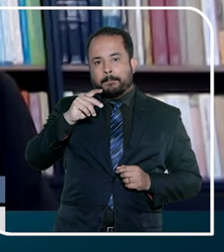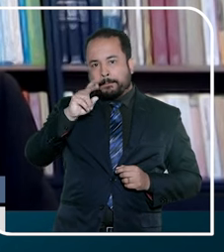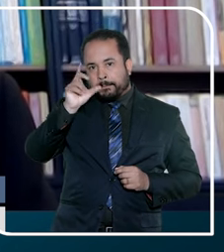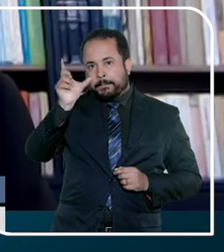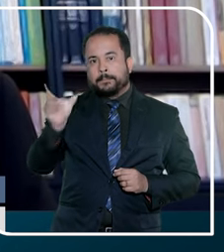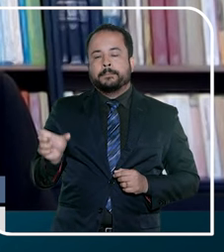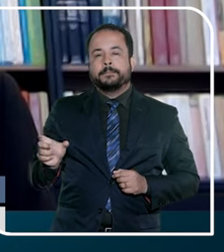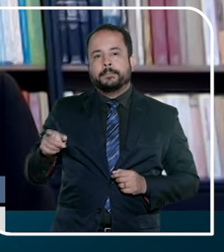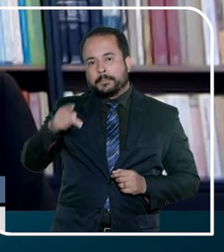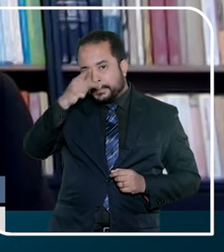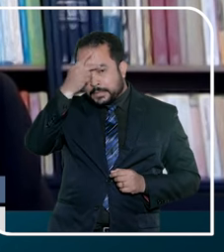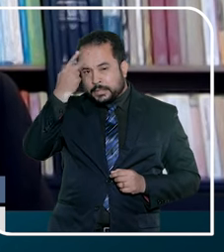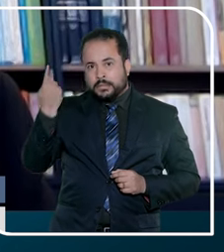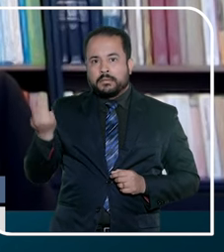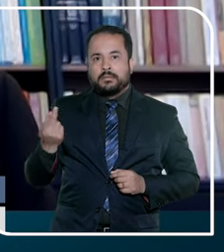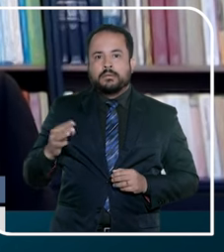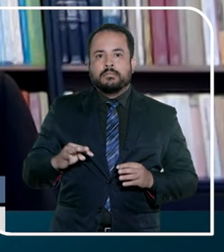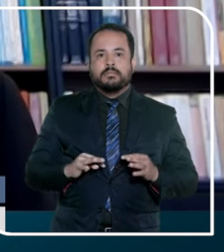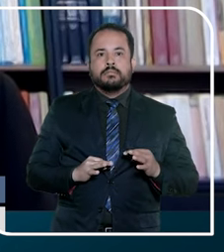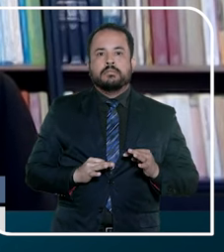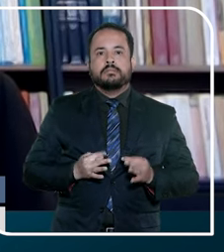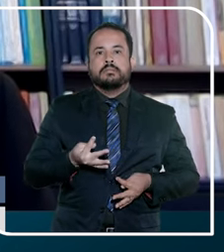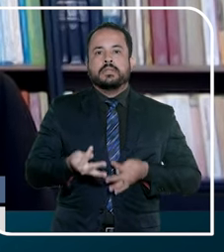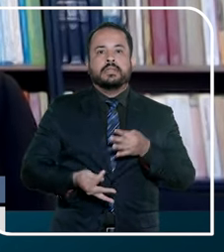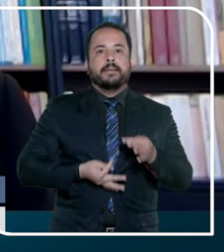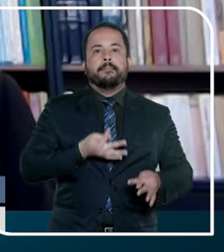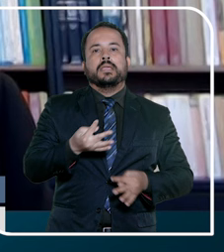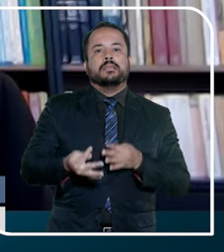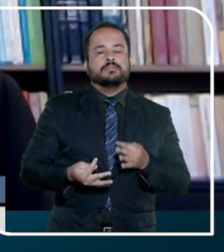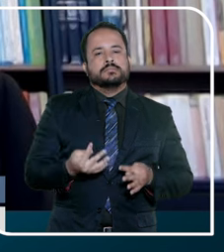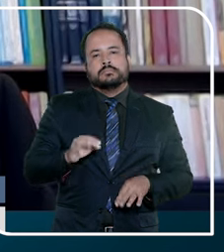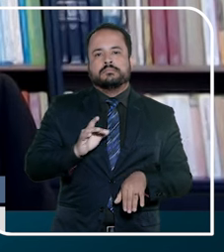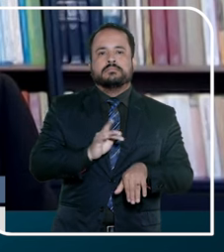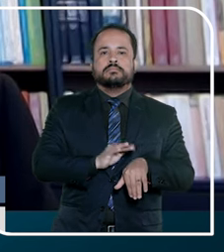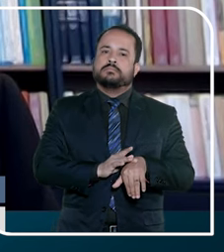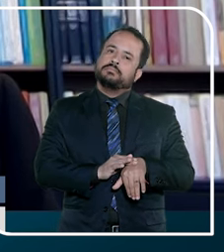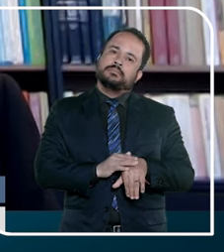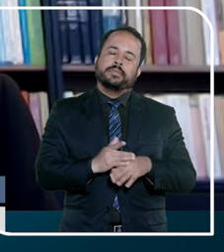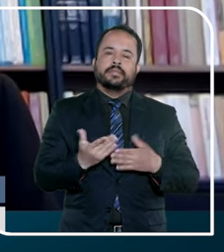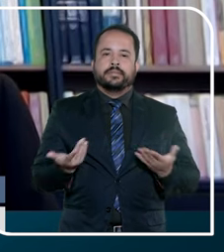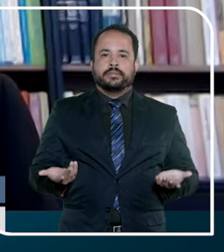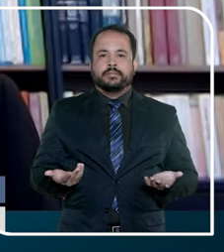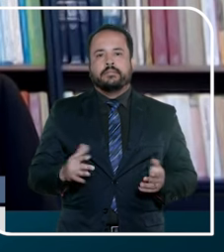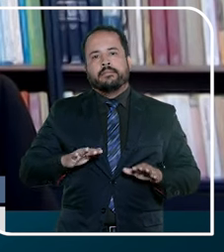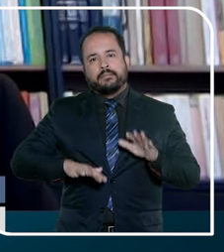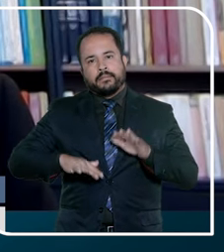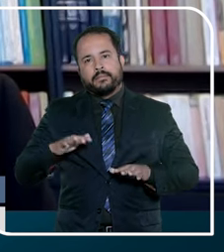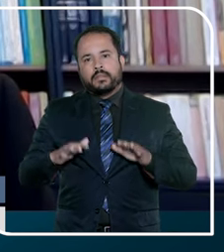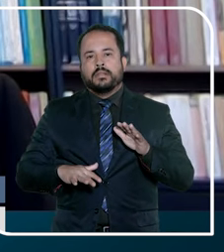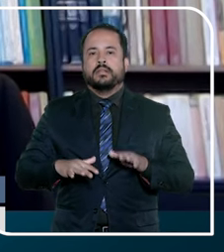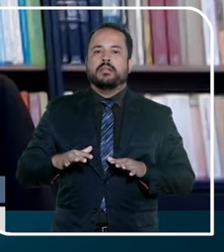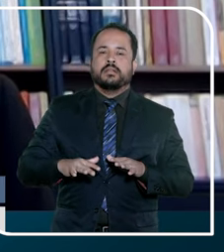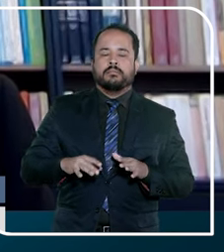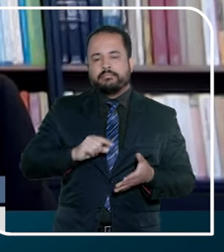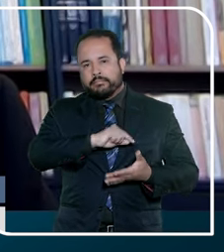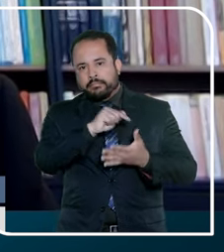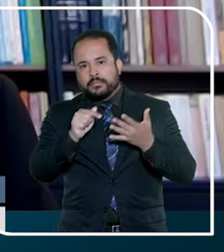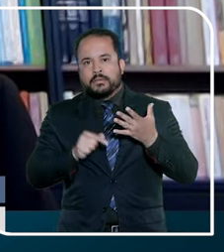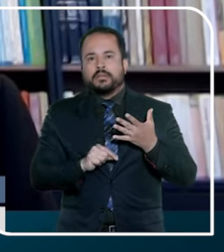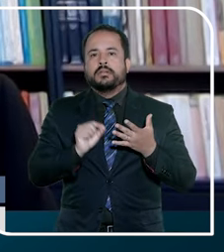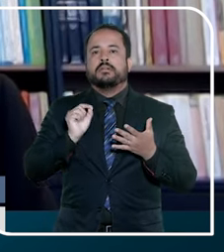o tratamento de uma doença e dependendo das características da situação